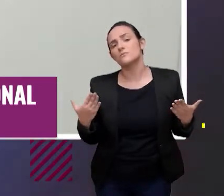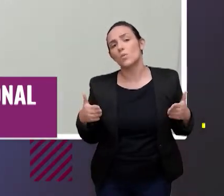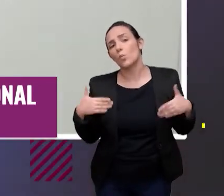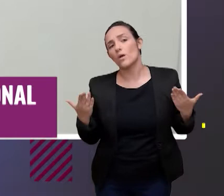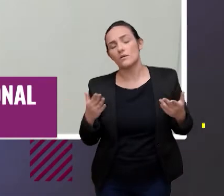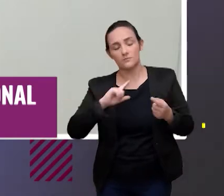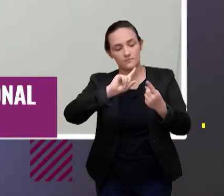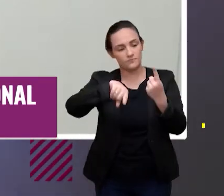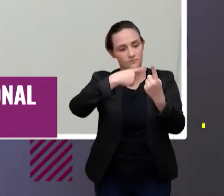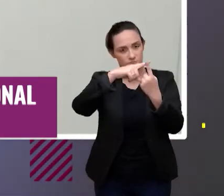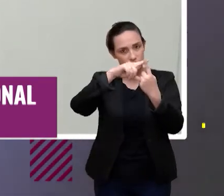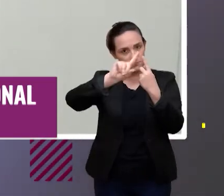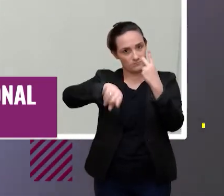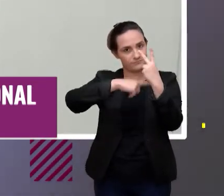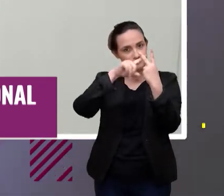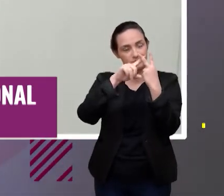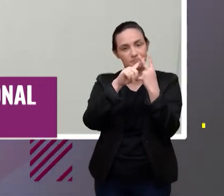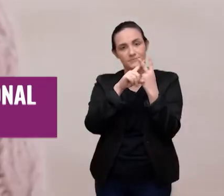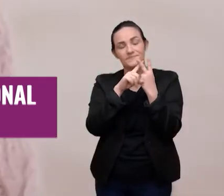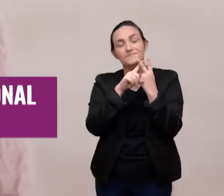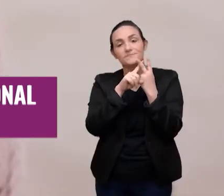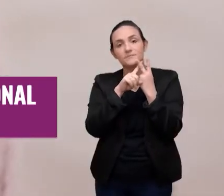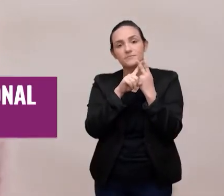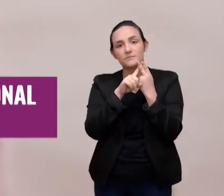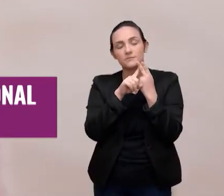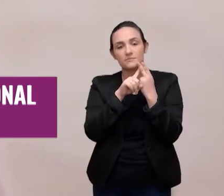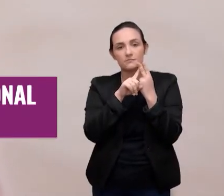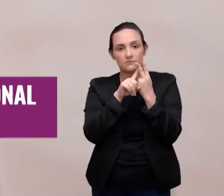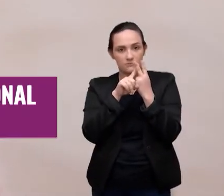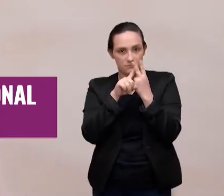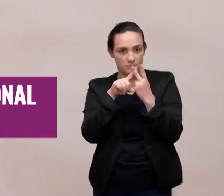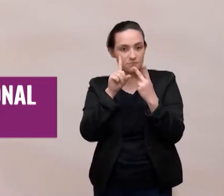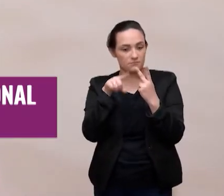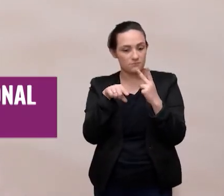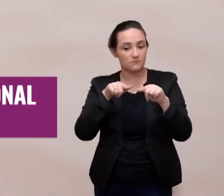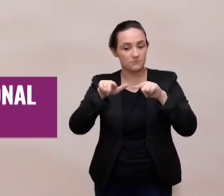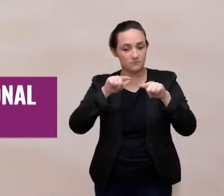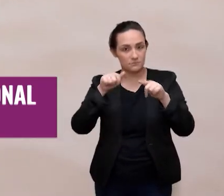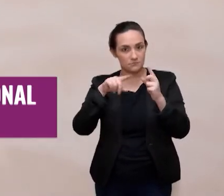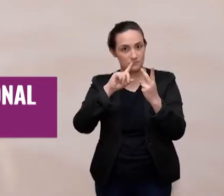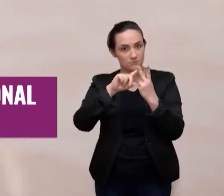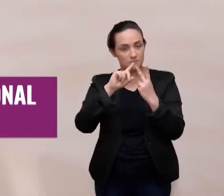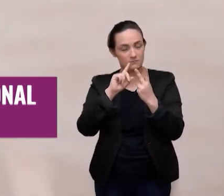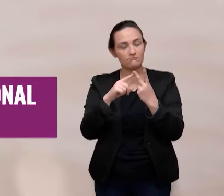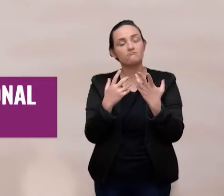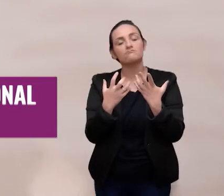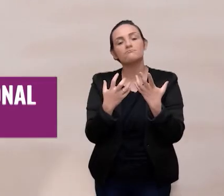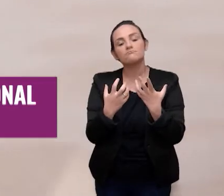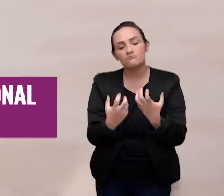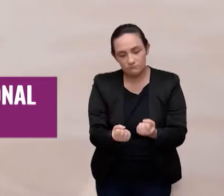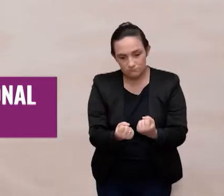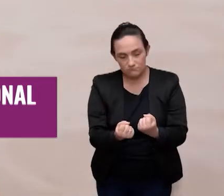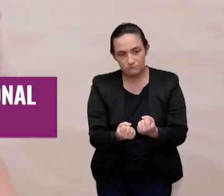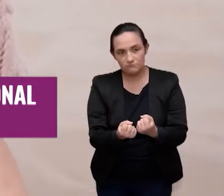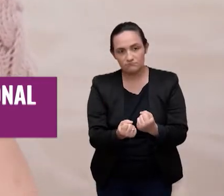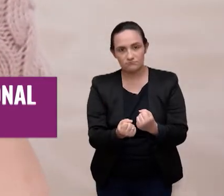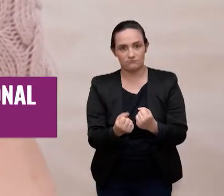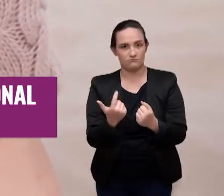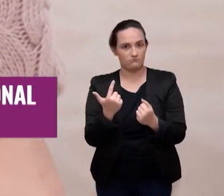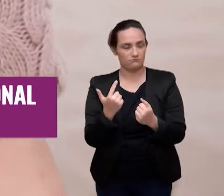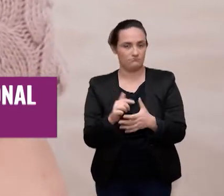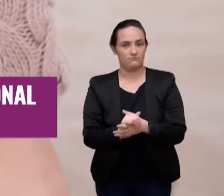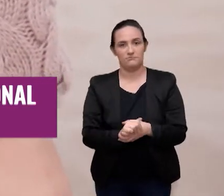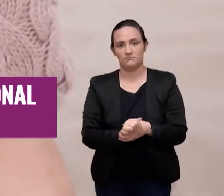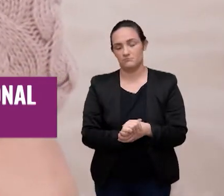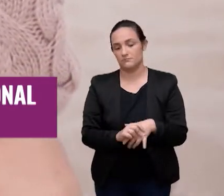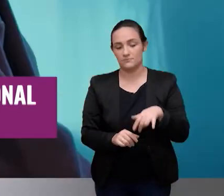é a aceitação incondicional. Quando você aceita incondicionalmente aquela pessoa,